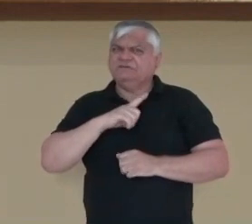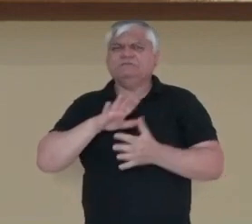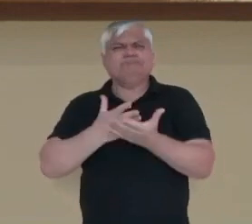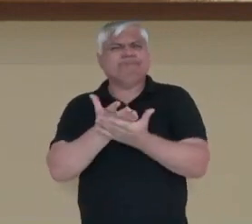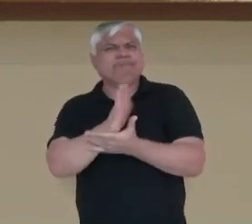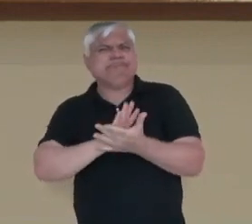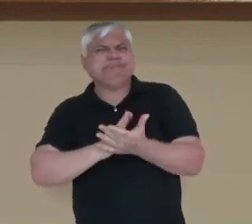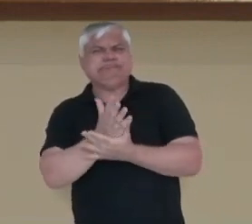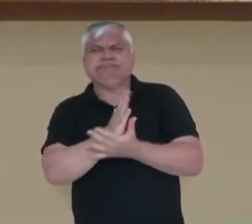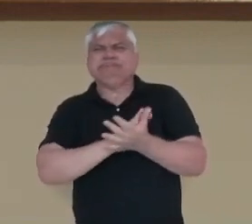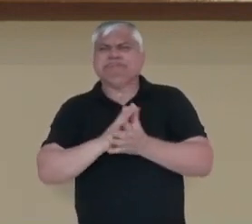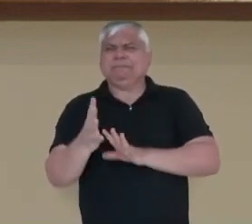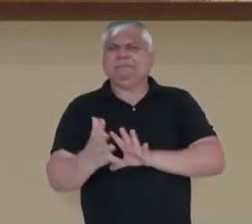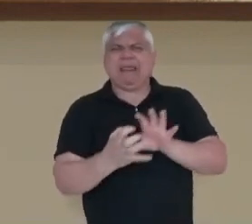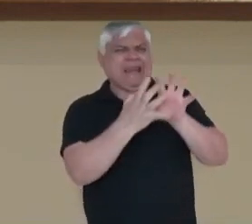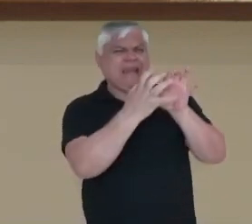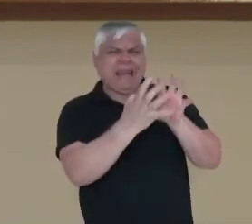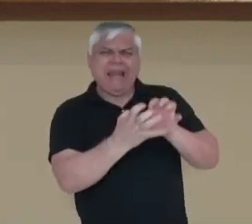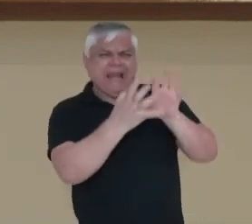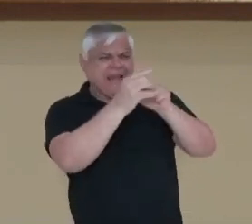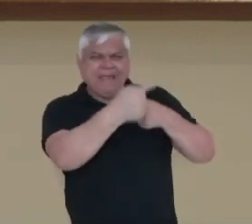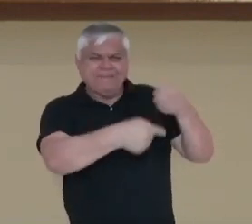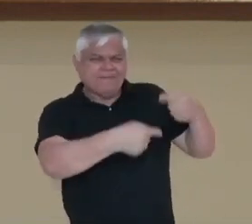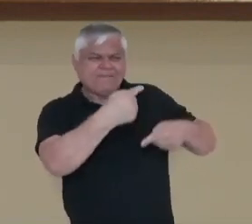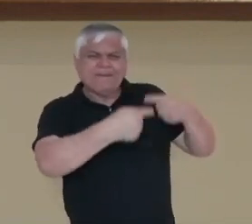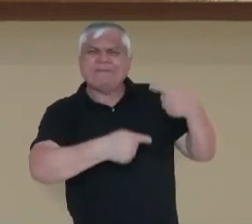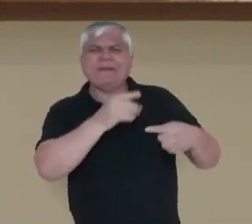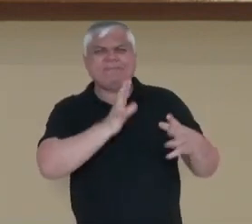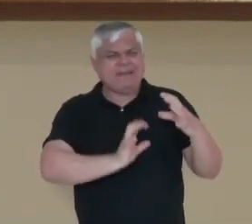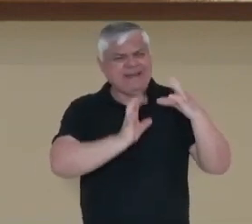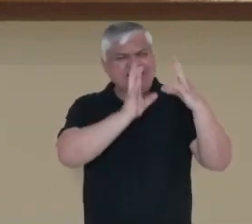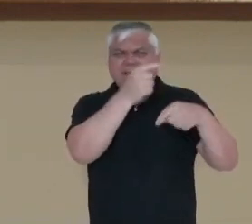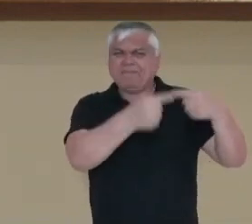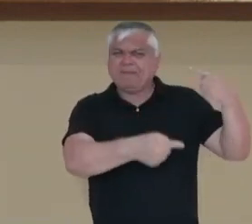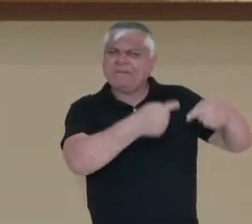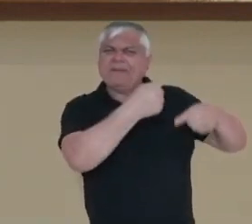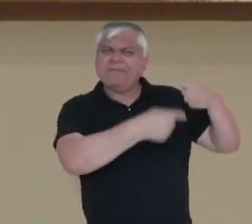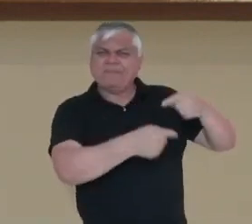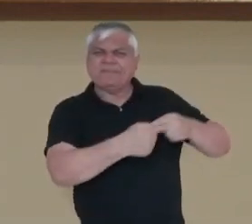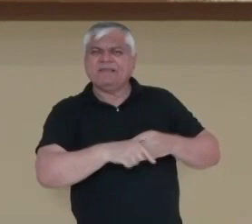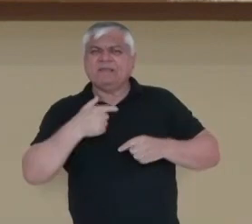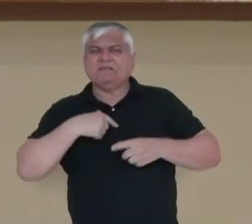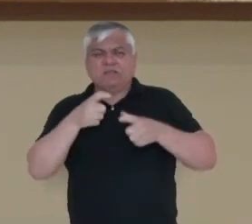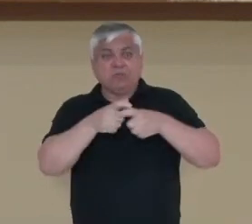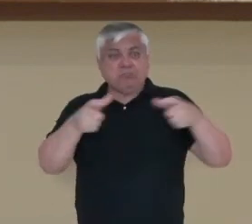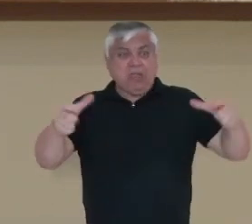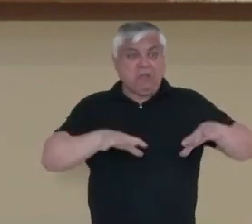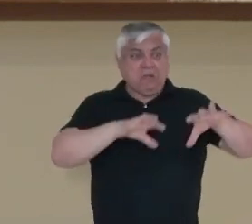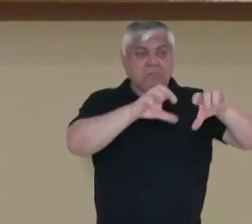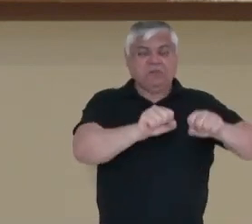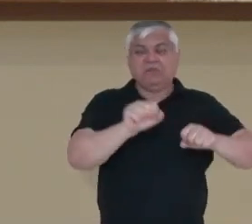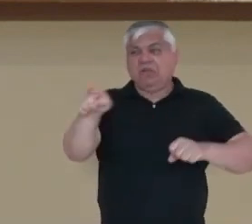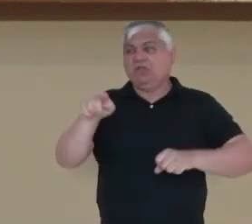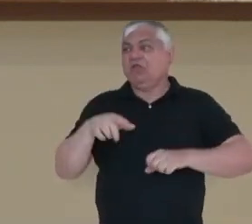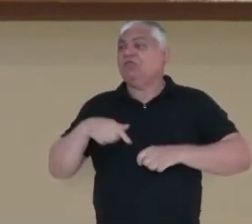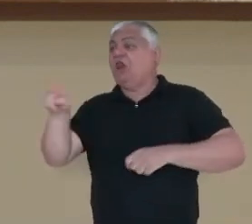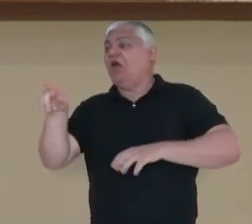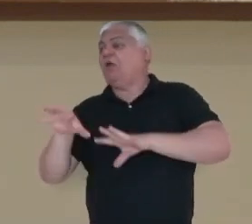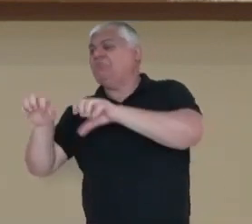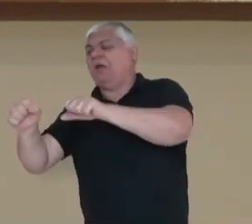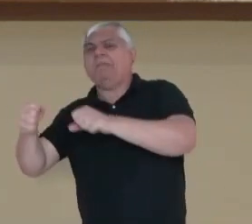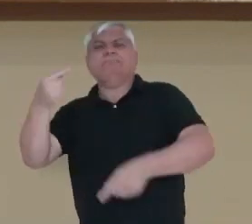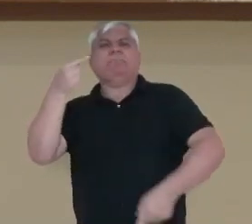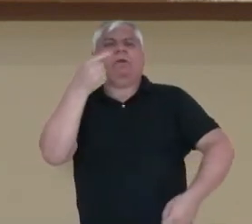e brigas entre as nações europeias, que queriam algumas mais territórios, outras queriam um outro